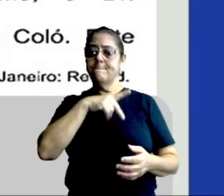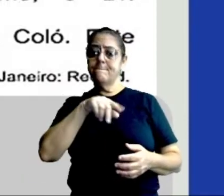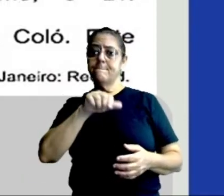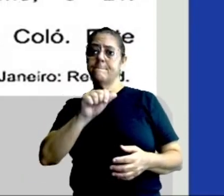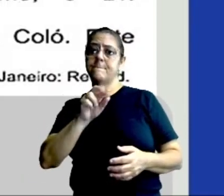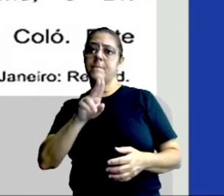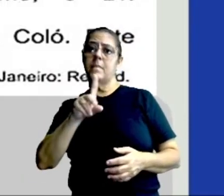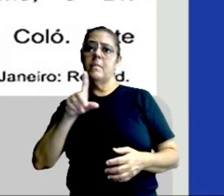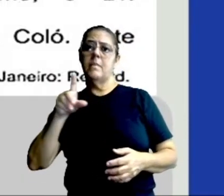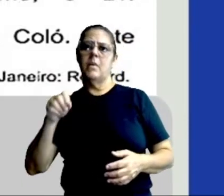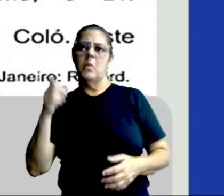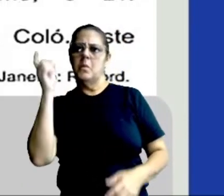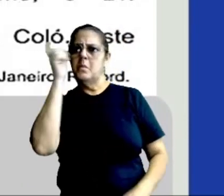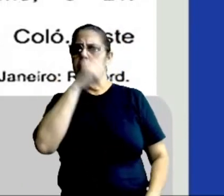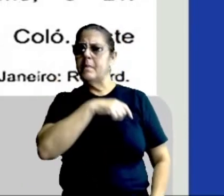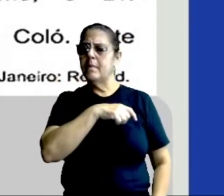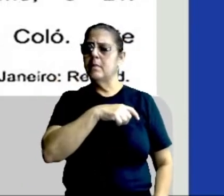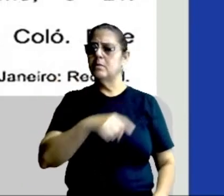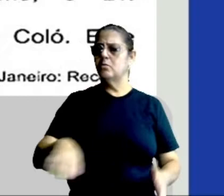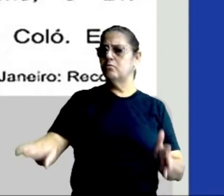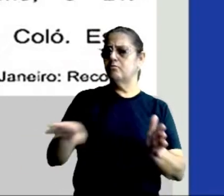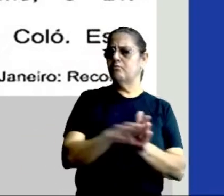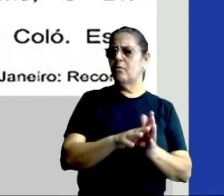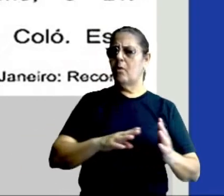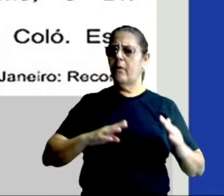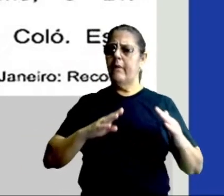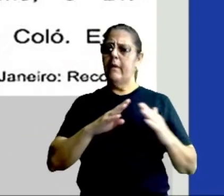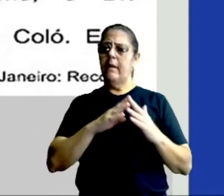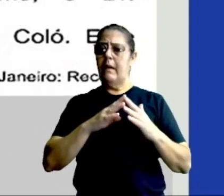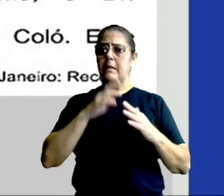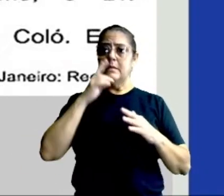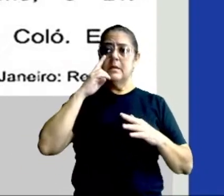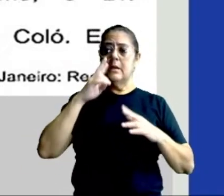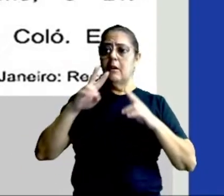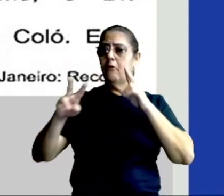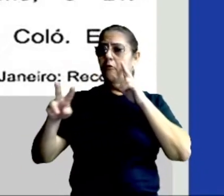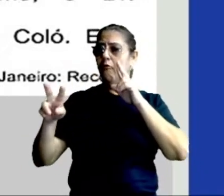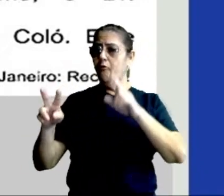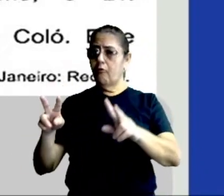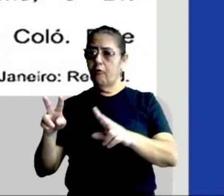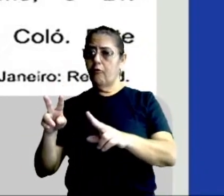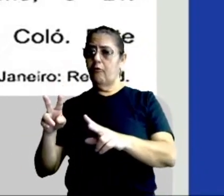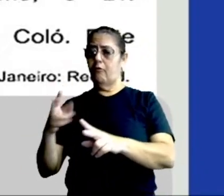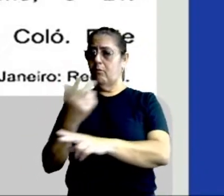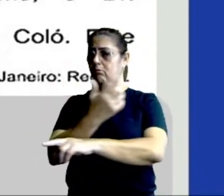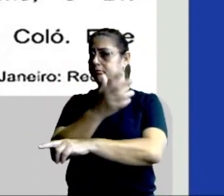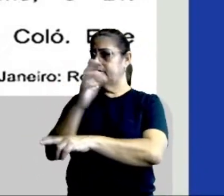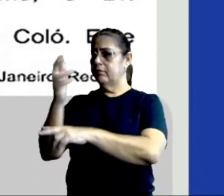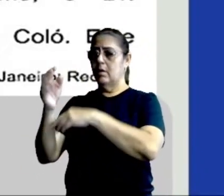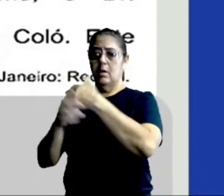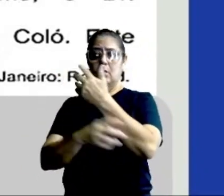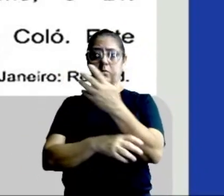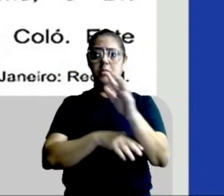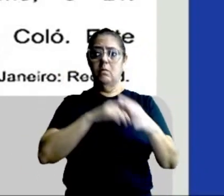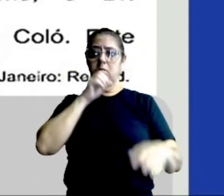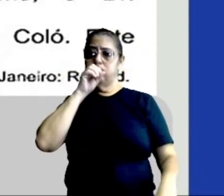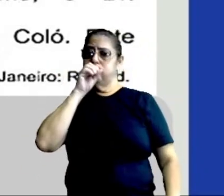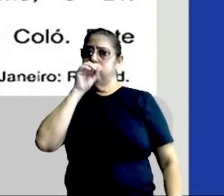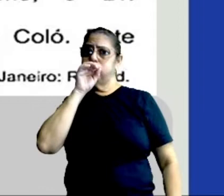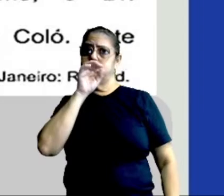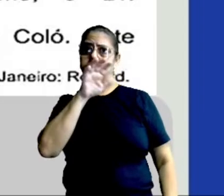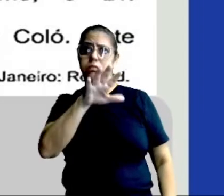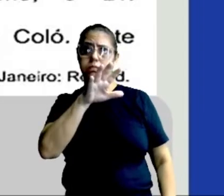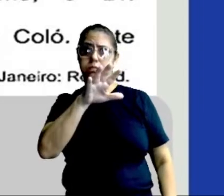mentiroso um dia chegou em casa dizendo que vira no campo dois dragões-da-independência cuspindo fogo